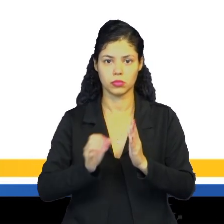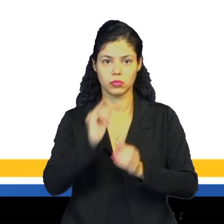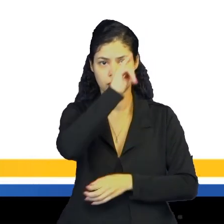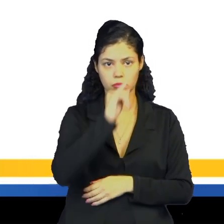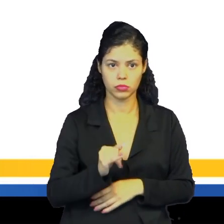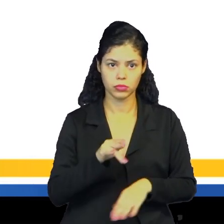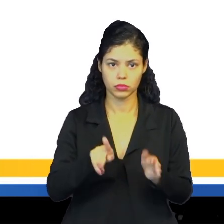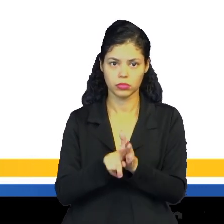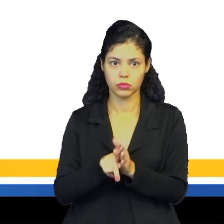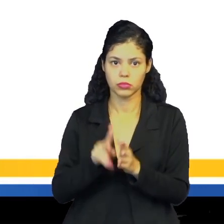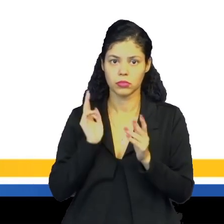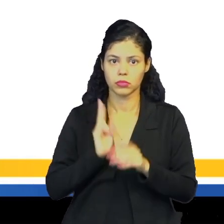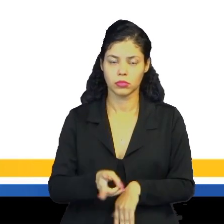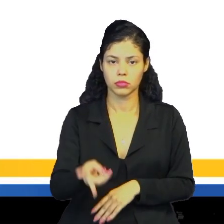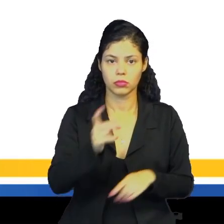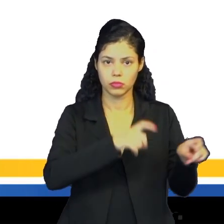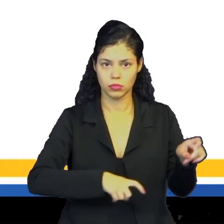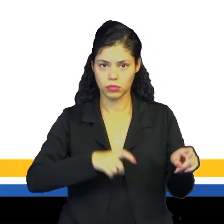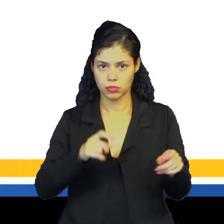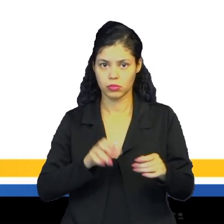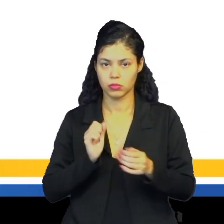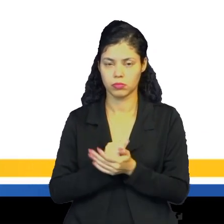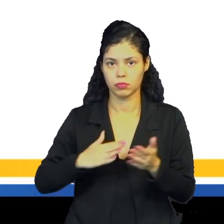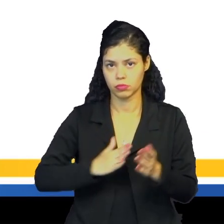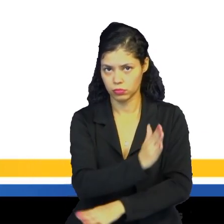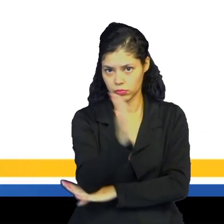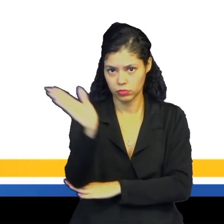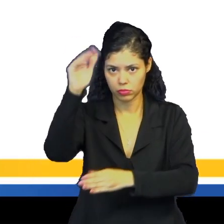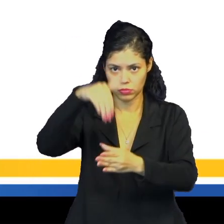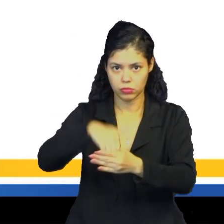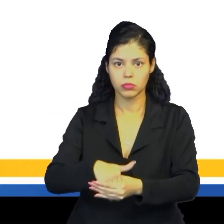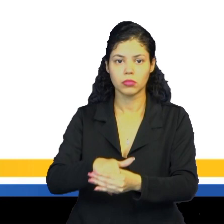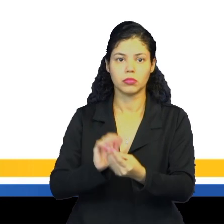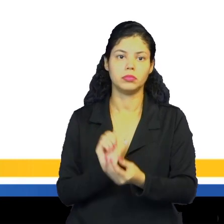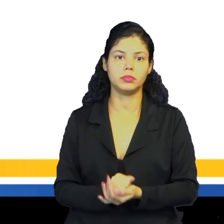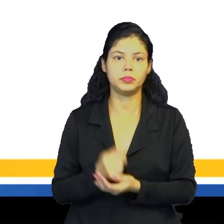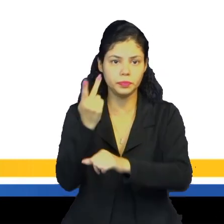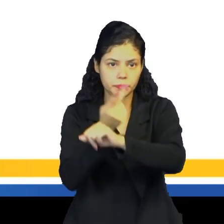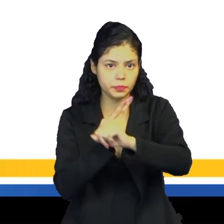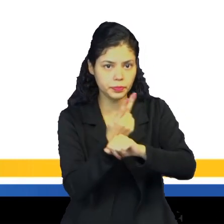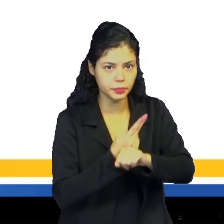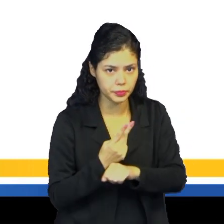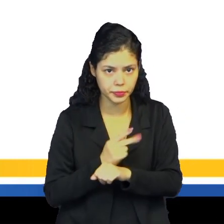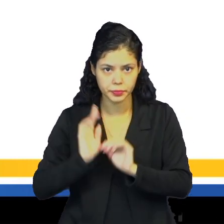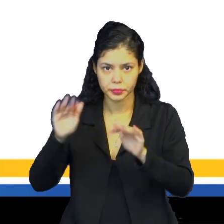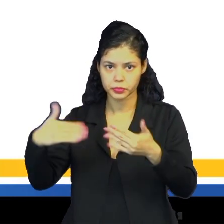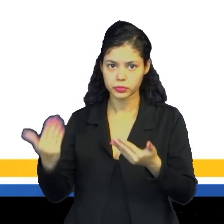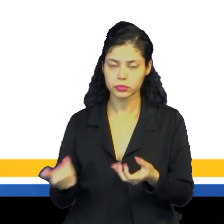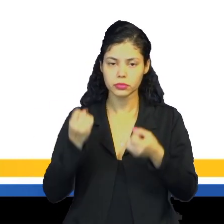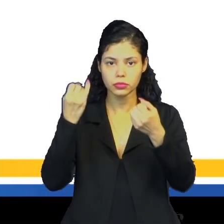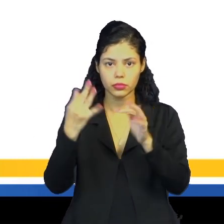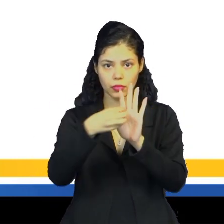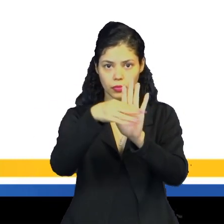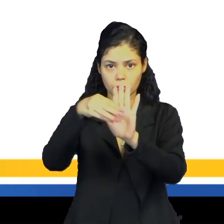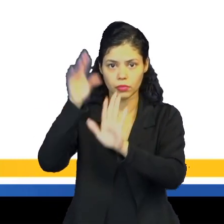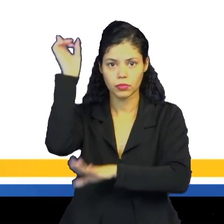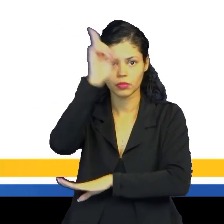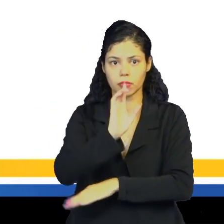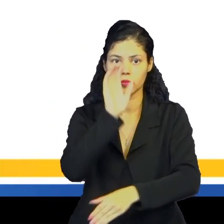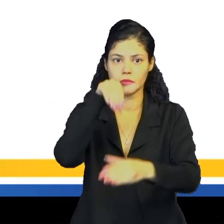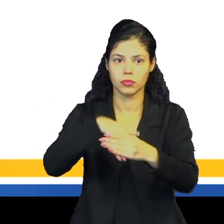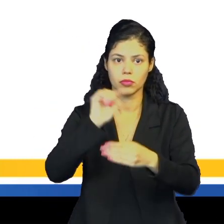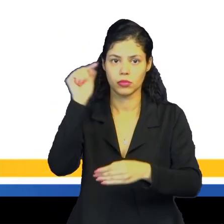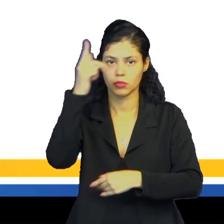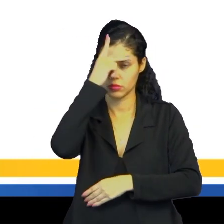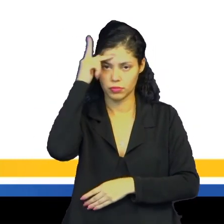fraudes eleitorais eram frequentes, com o uso de mecanismos como o voto por procuração, no qual o eleitor transferia seu direito de voto